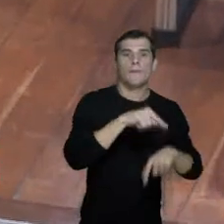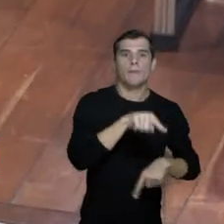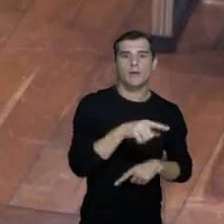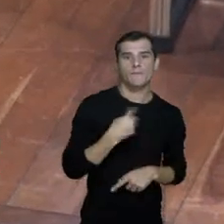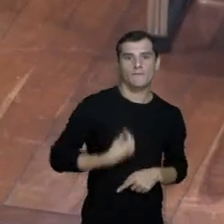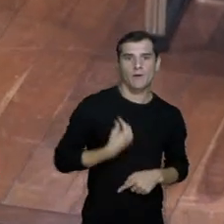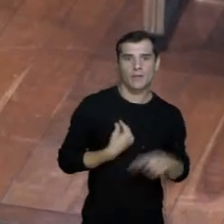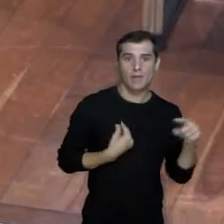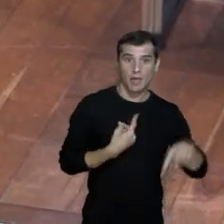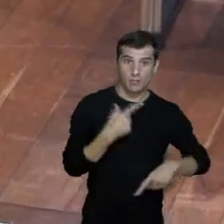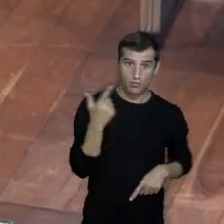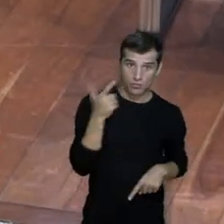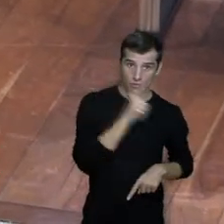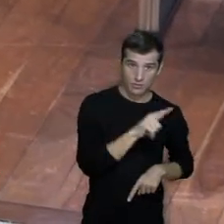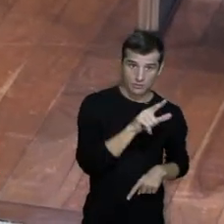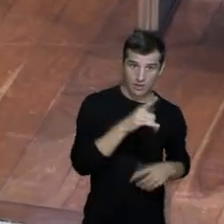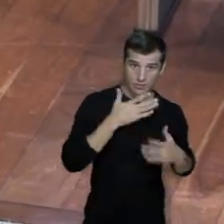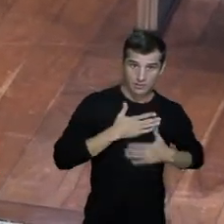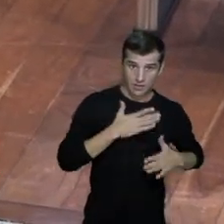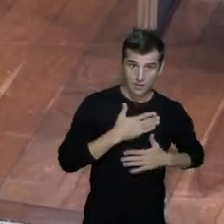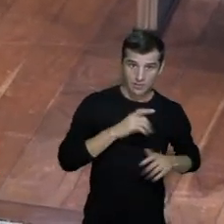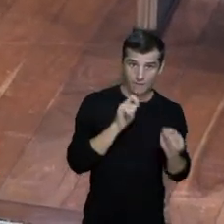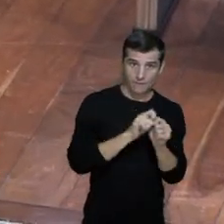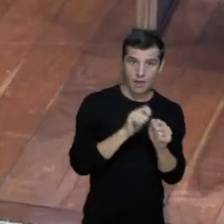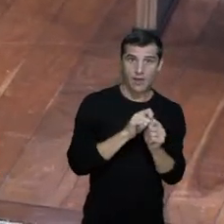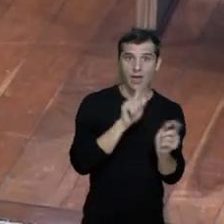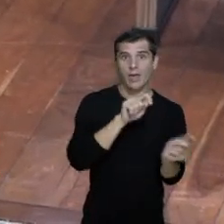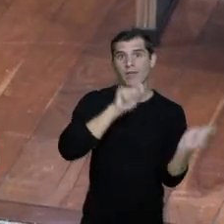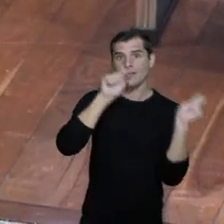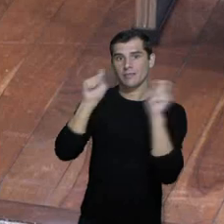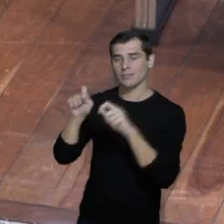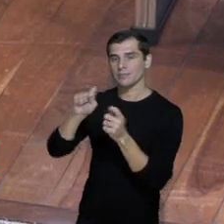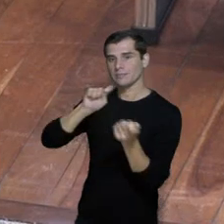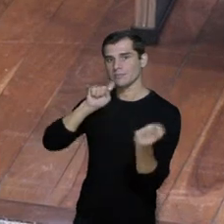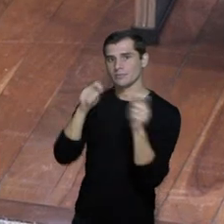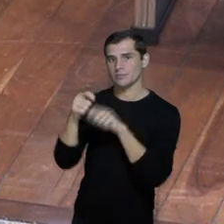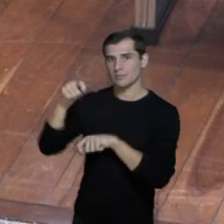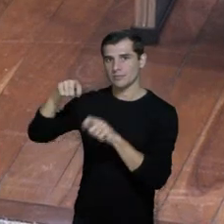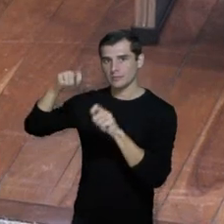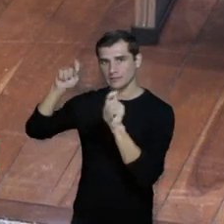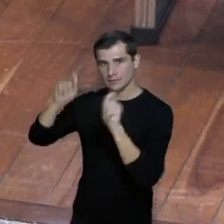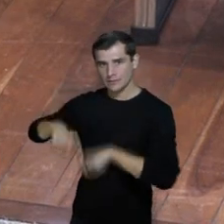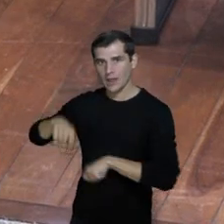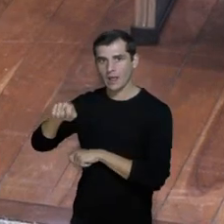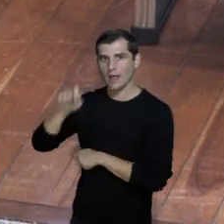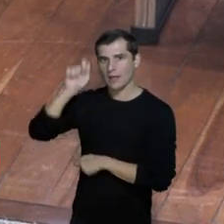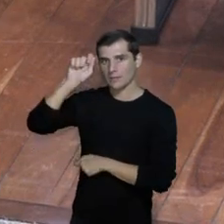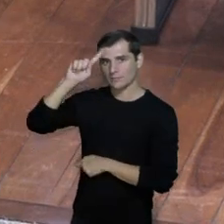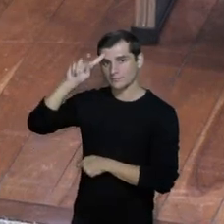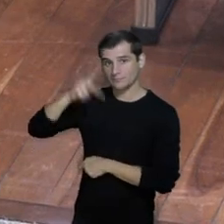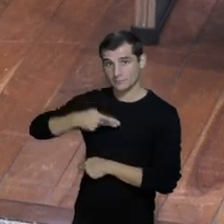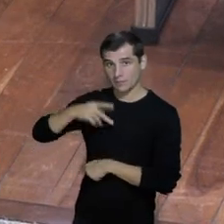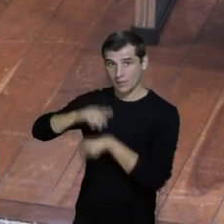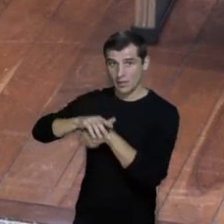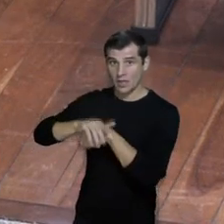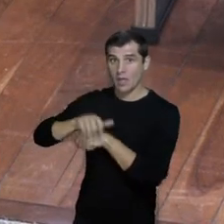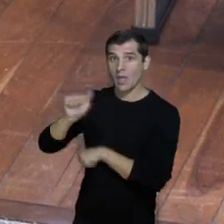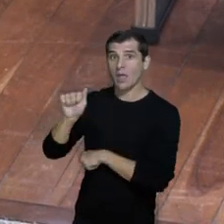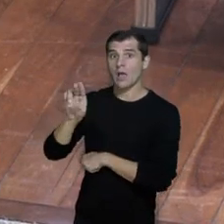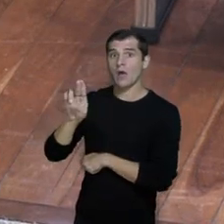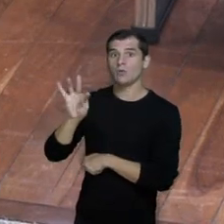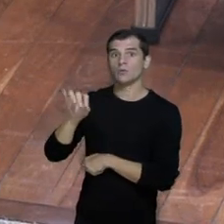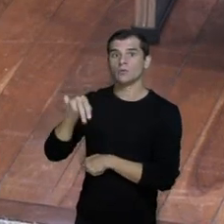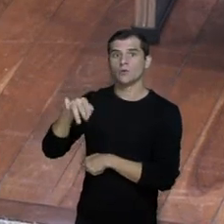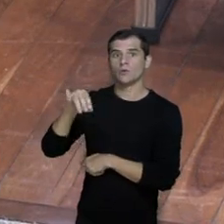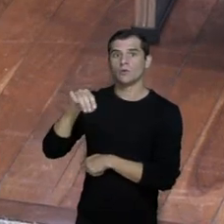que tu aprendeu tu consegue ser autônomo e tem um outro né que Eli fala da questão da